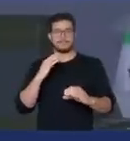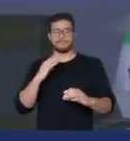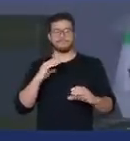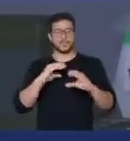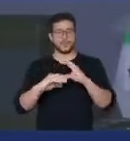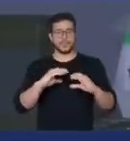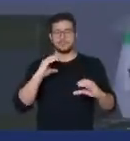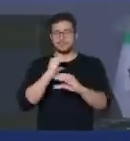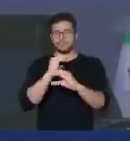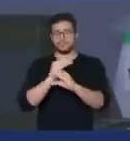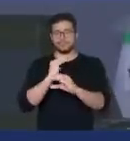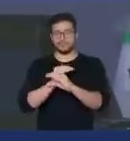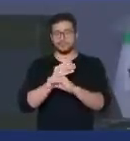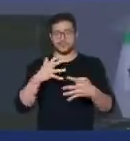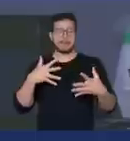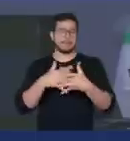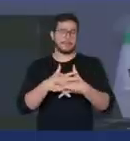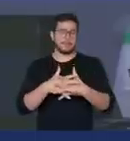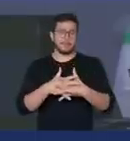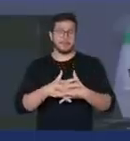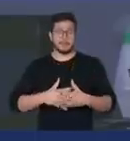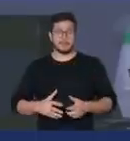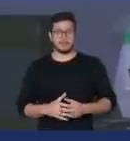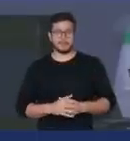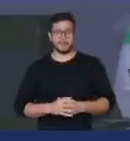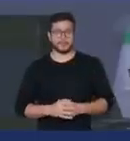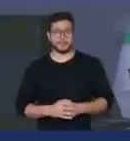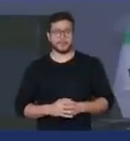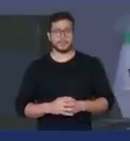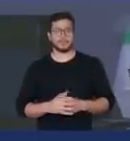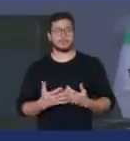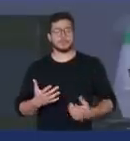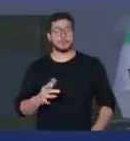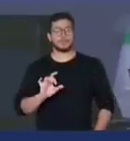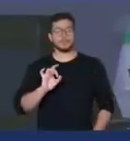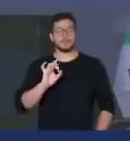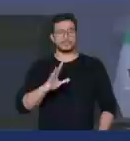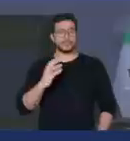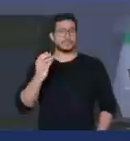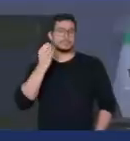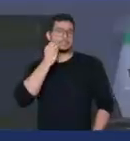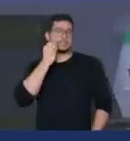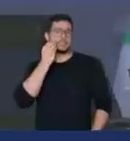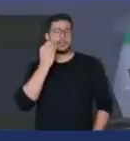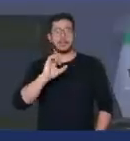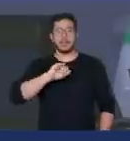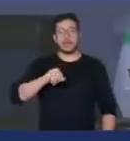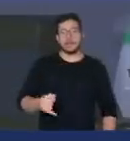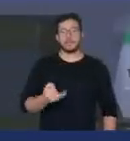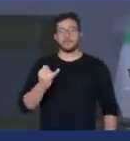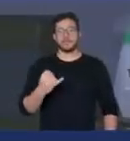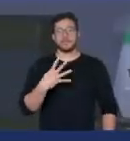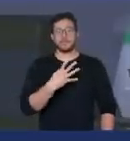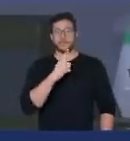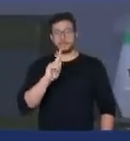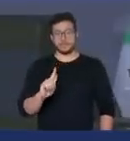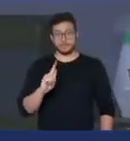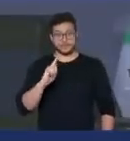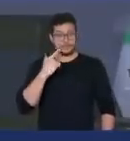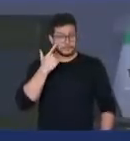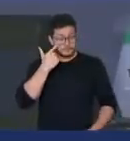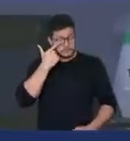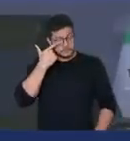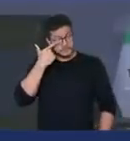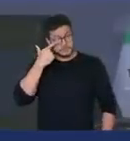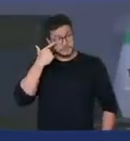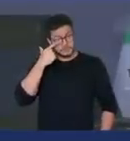sistema de internet da Câmara, somente pelo celular e pelo 4G, né? Ou seja, não era